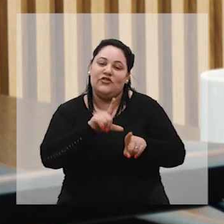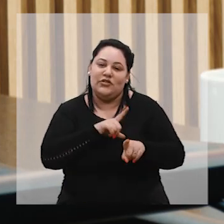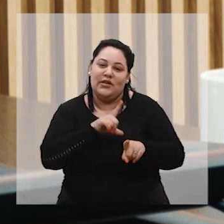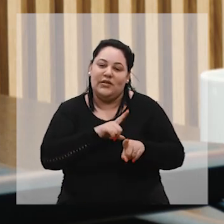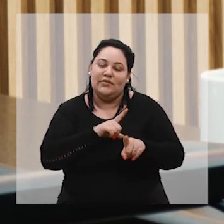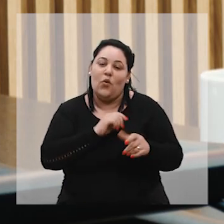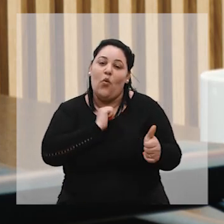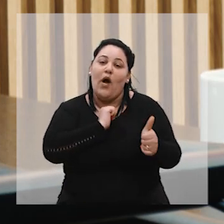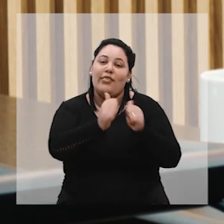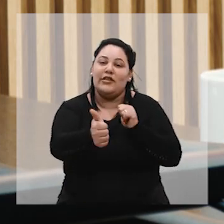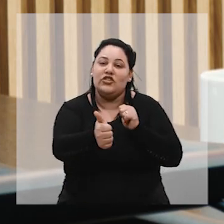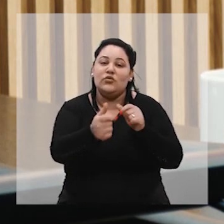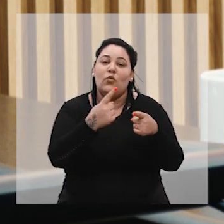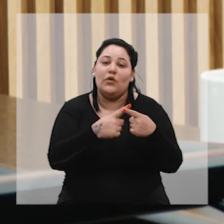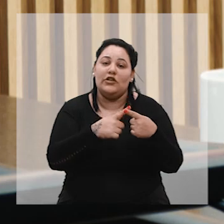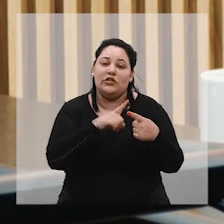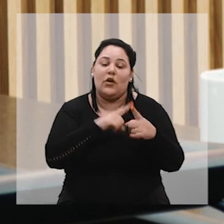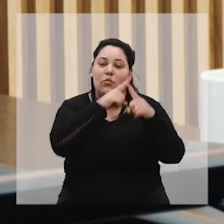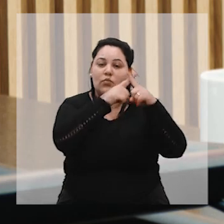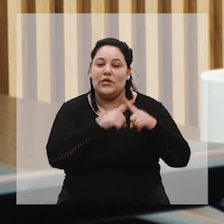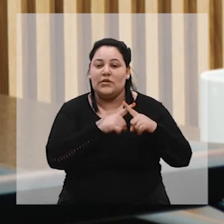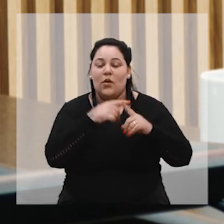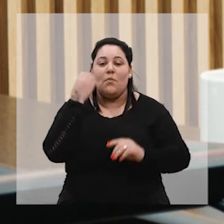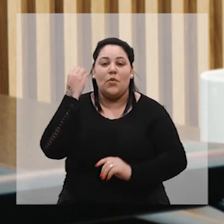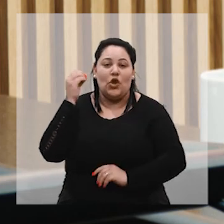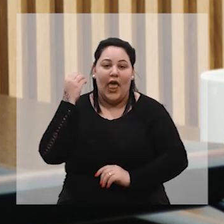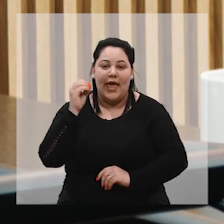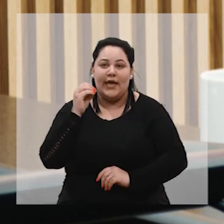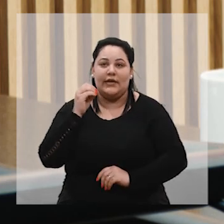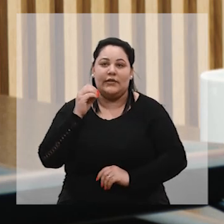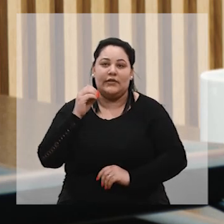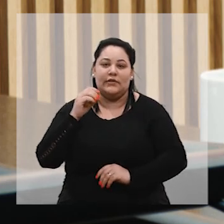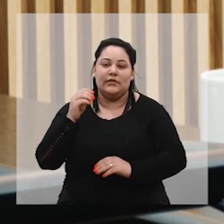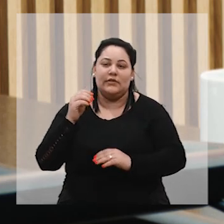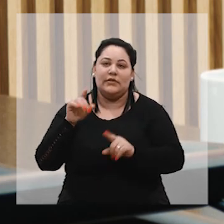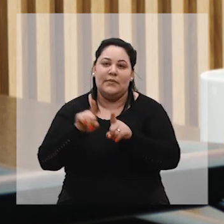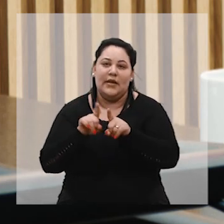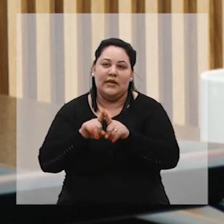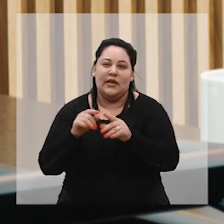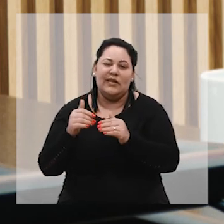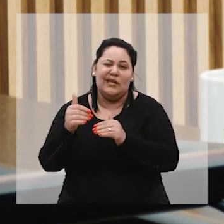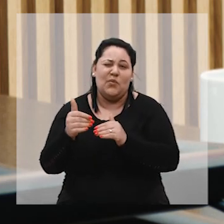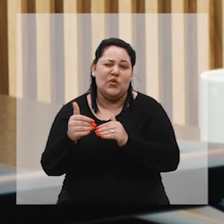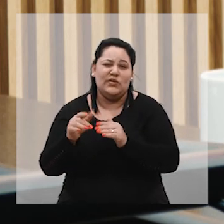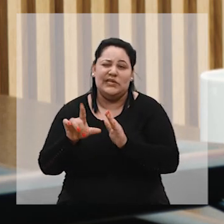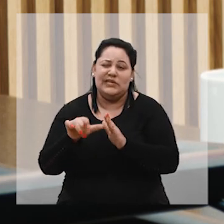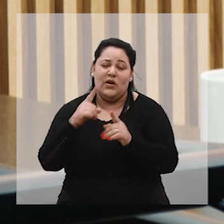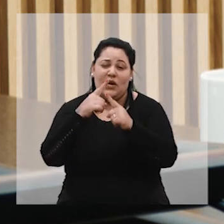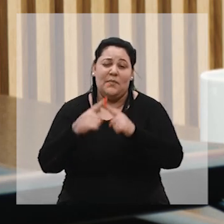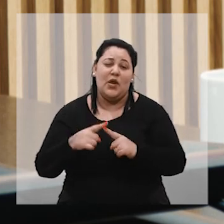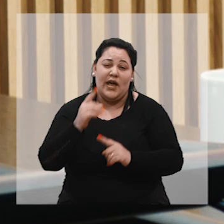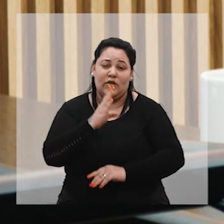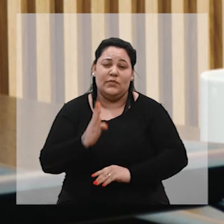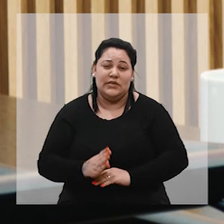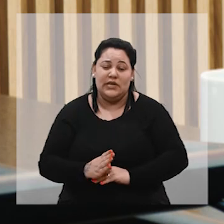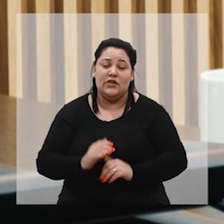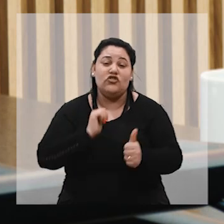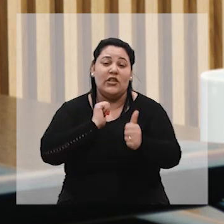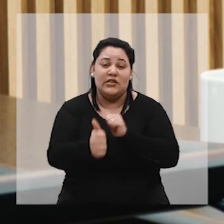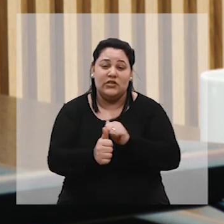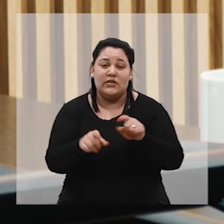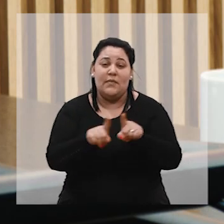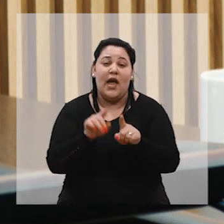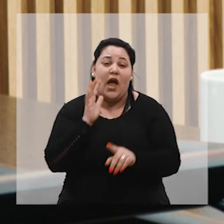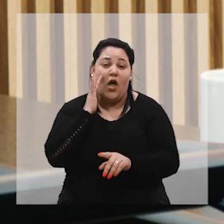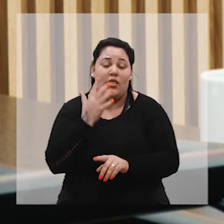fora isso, nós temos o atletismo, né? Que a gente tem competições em Porto Alegre, um pouquinho mais pra frente. A gente tem o Campeonato